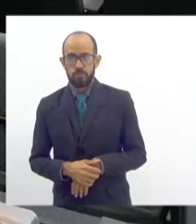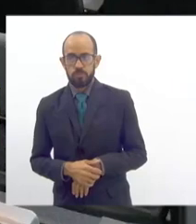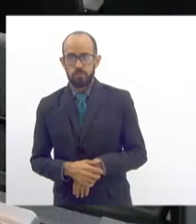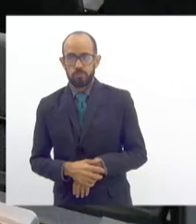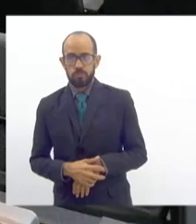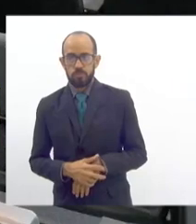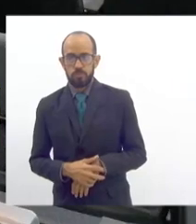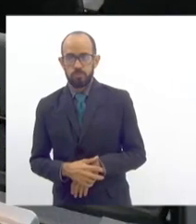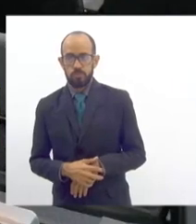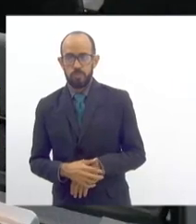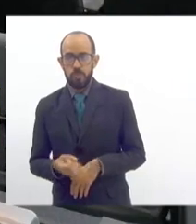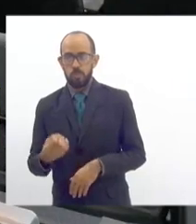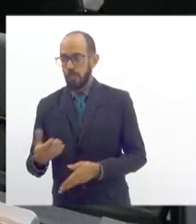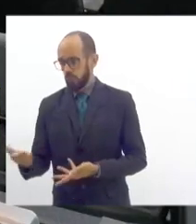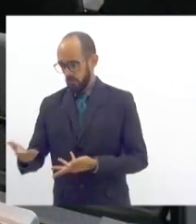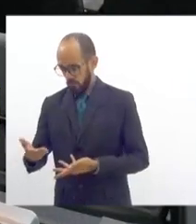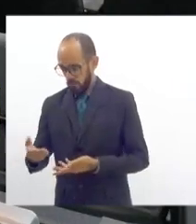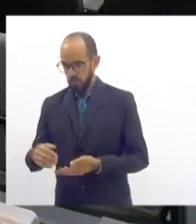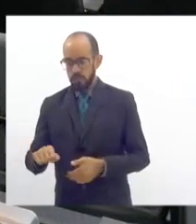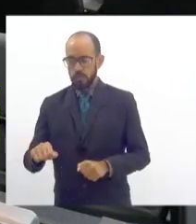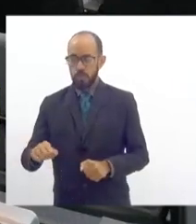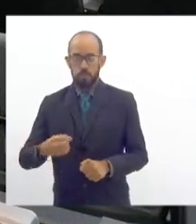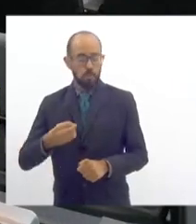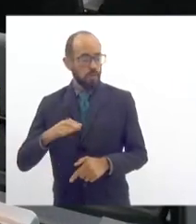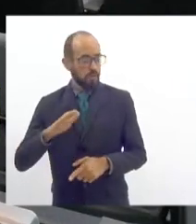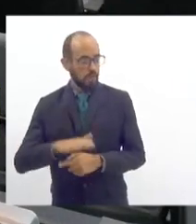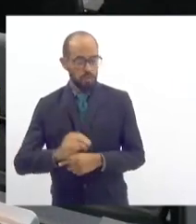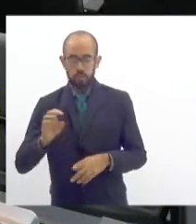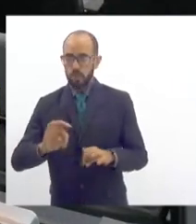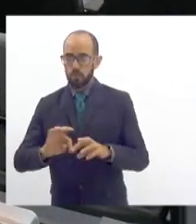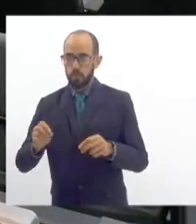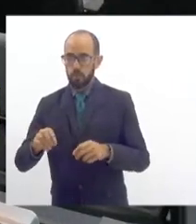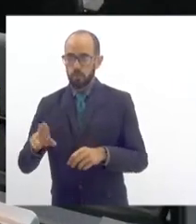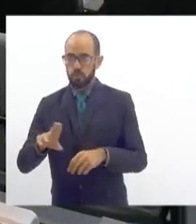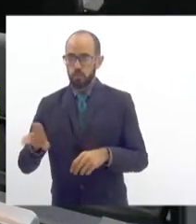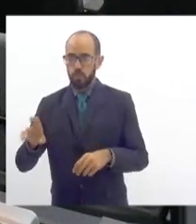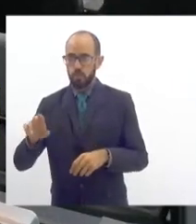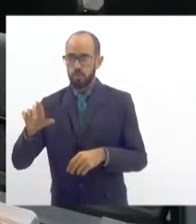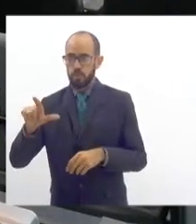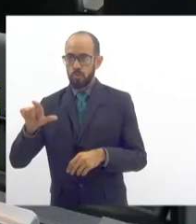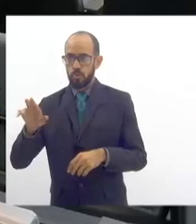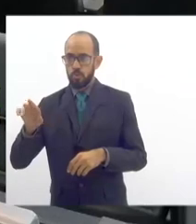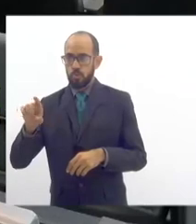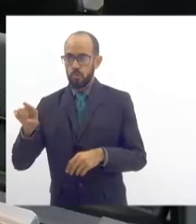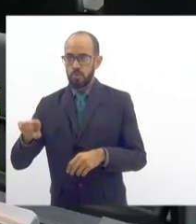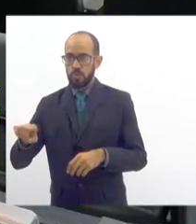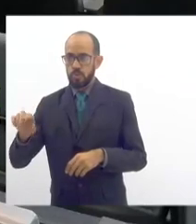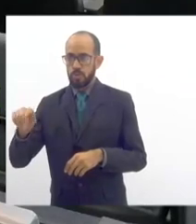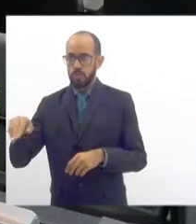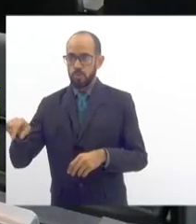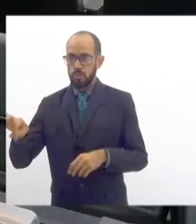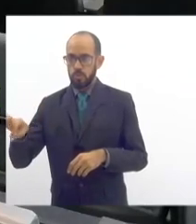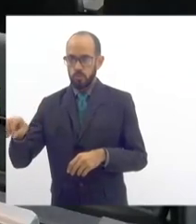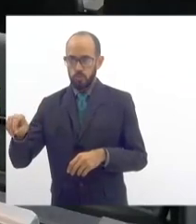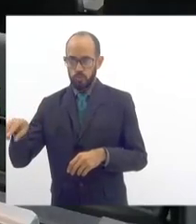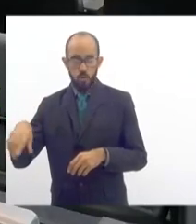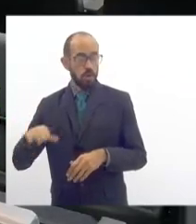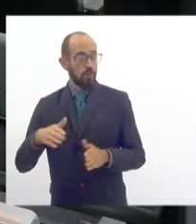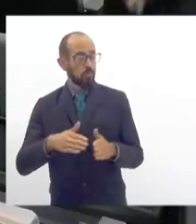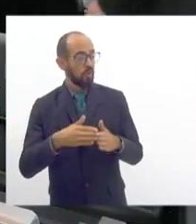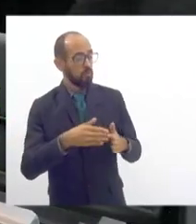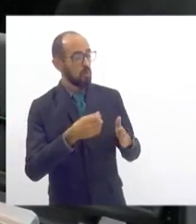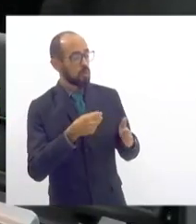Fique à vontade, bem-vindo. Boa tarde a todos. Meu nome é Luiz Antônio. Luiz Antônio, antes de você iniciar, presidente Rodrigo, na sua exposição, se puder